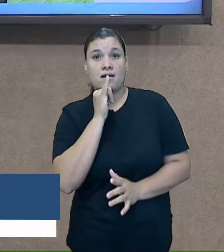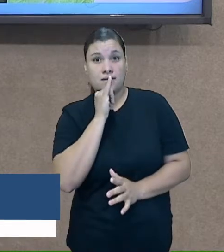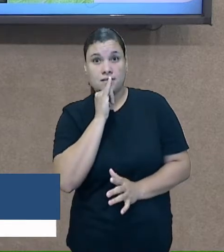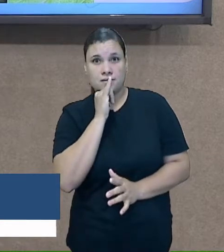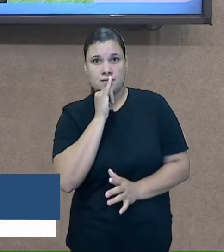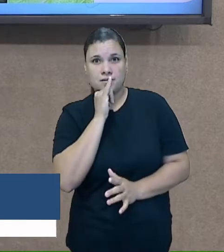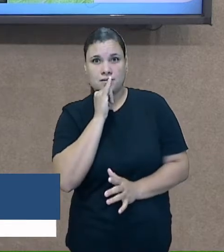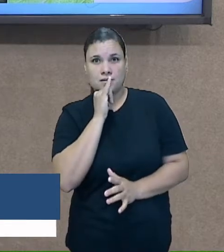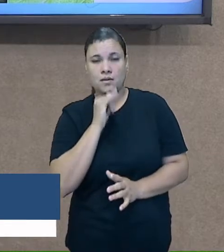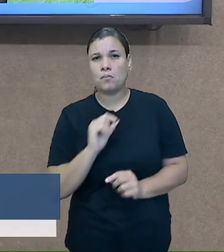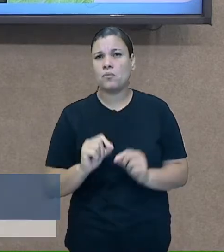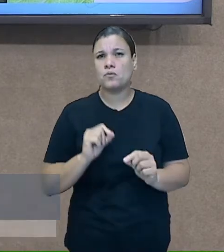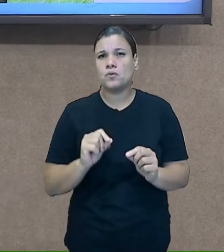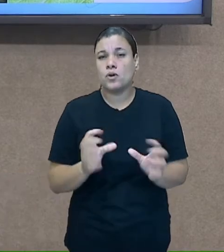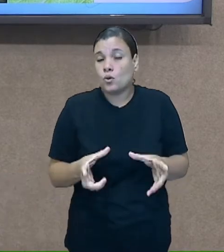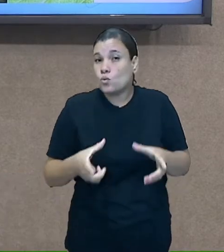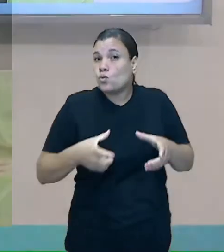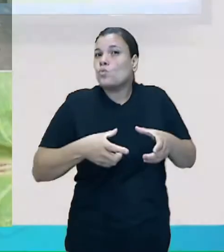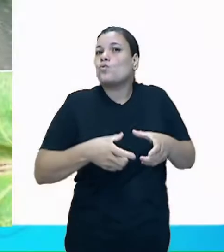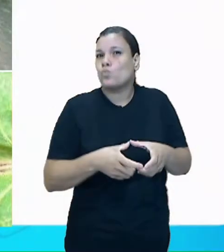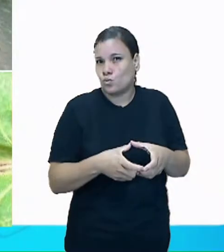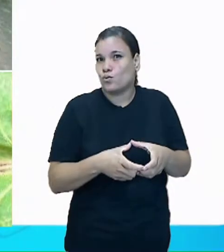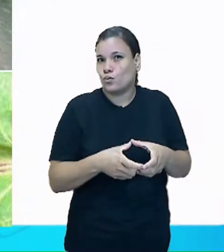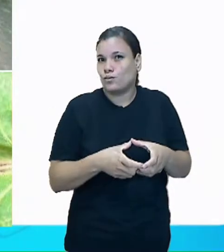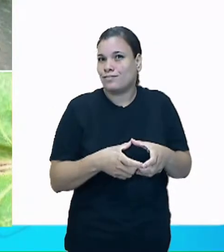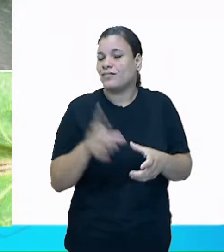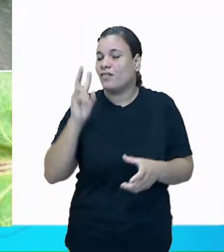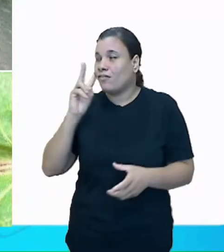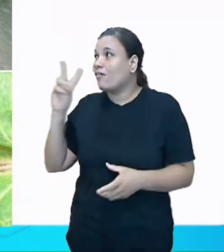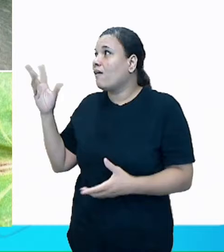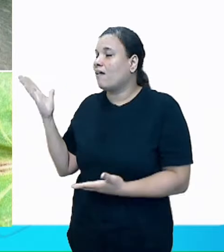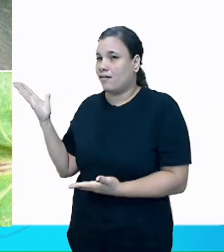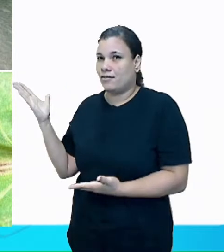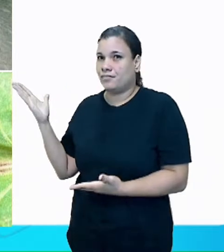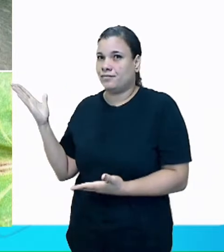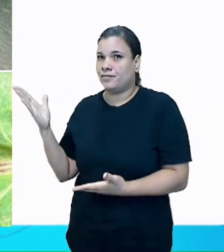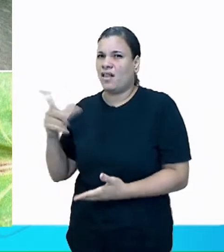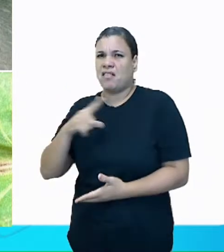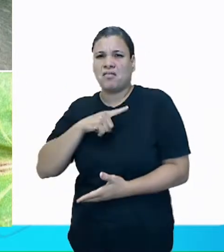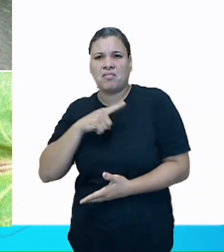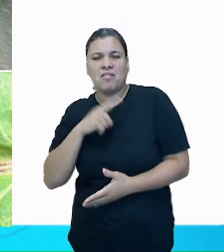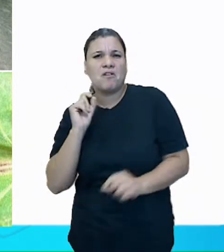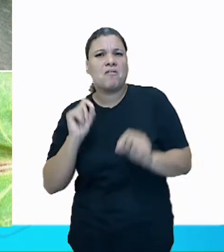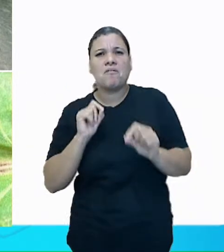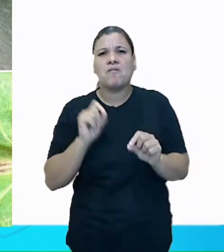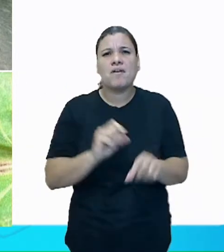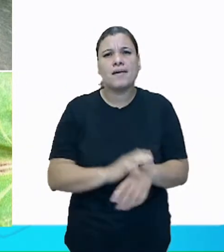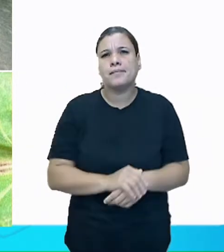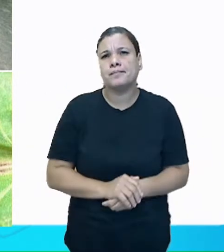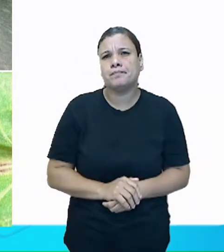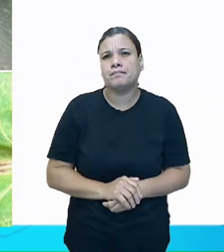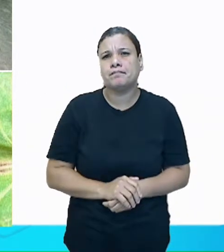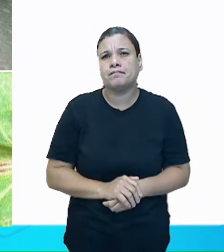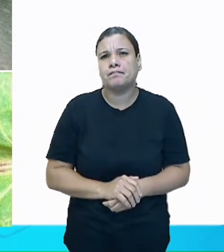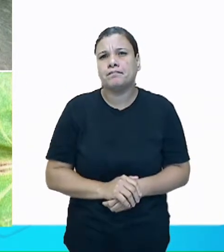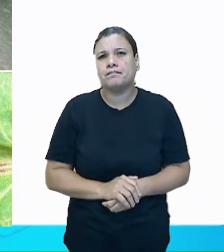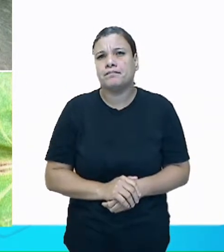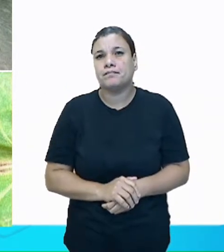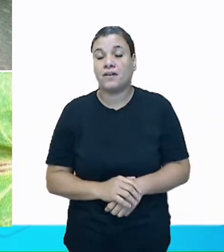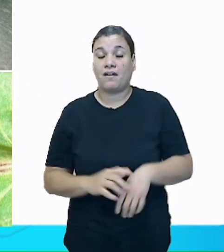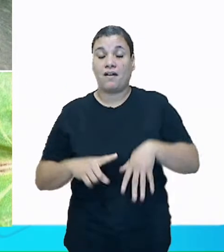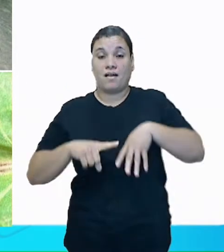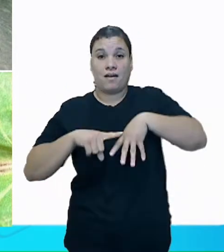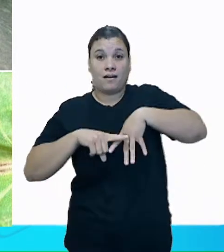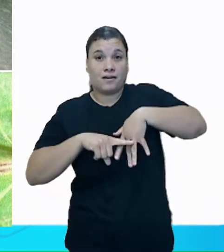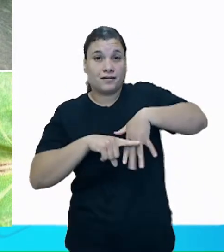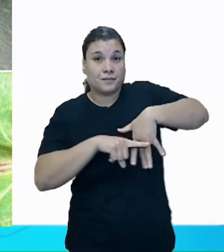deste grupo representadas. Por exemplo, nós vamos ver ali uma lacraia,